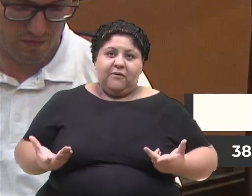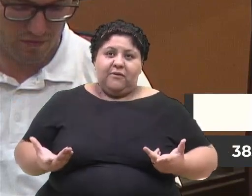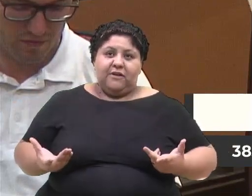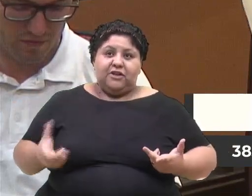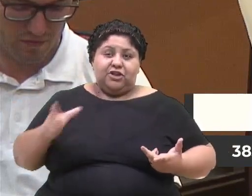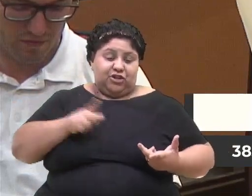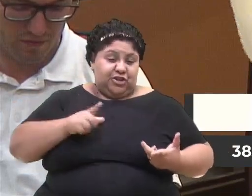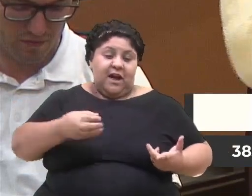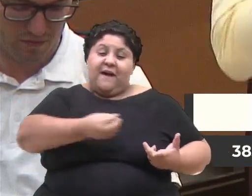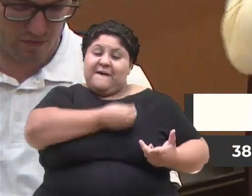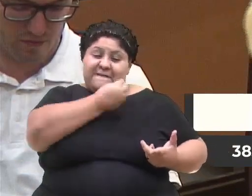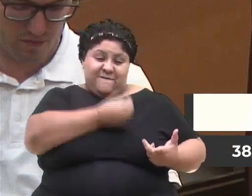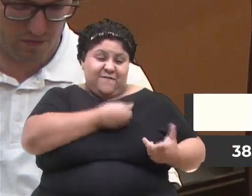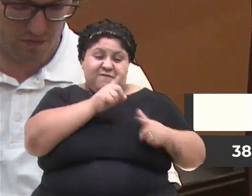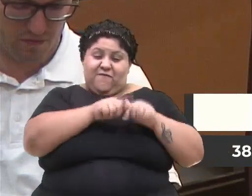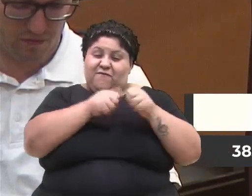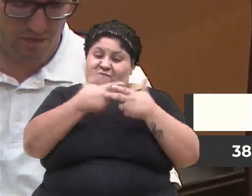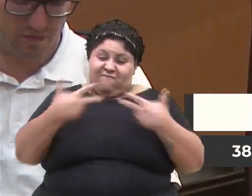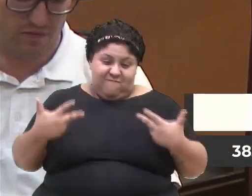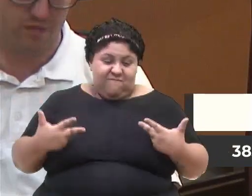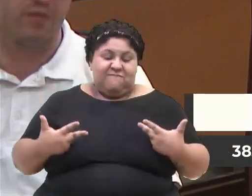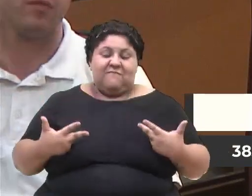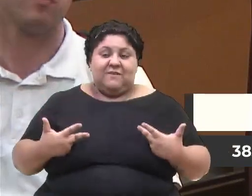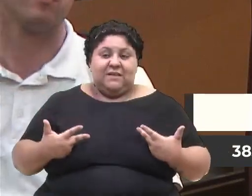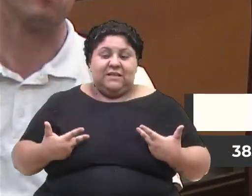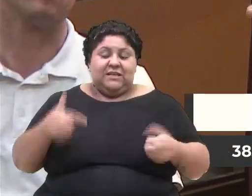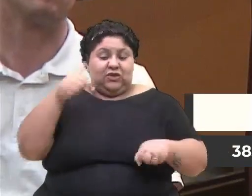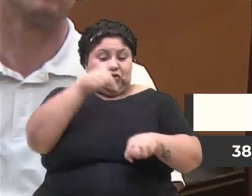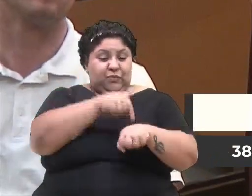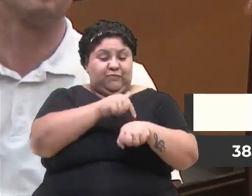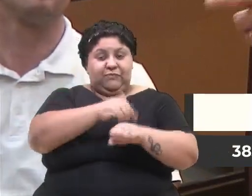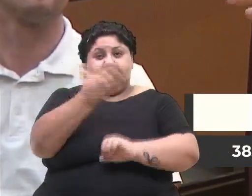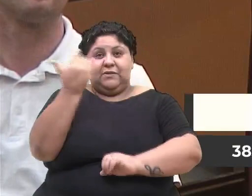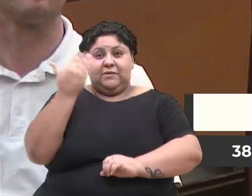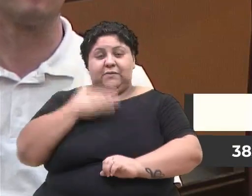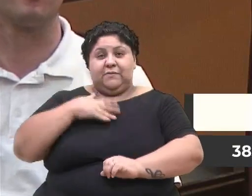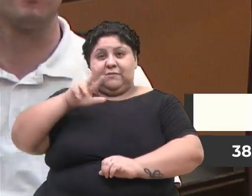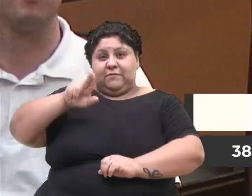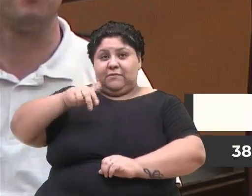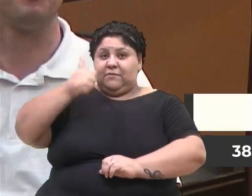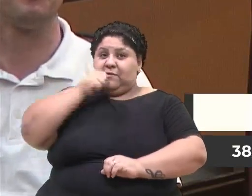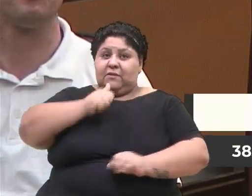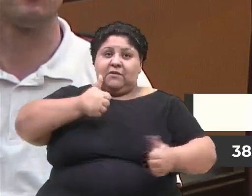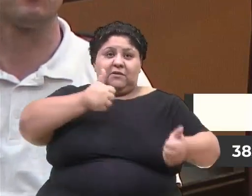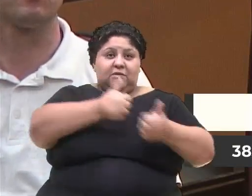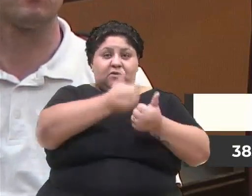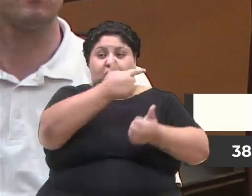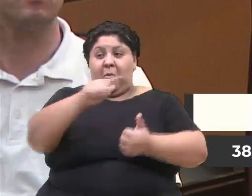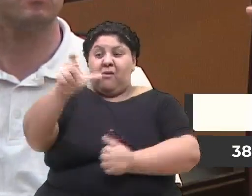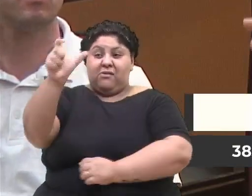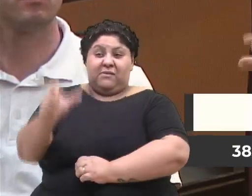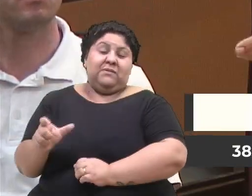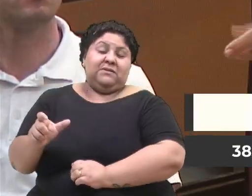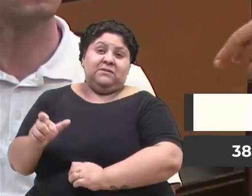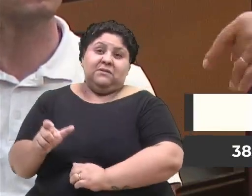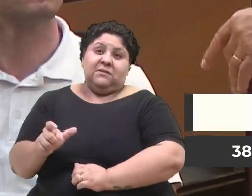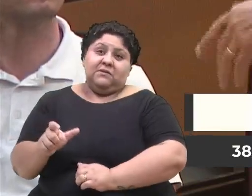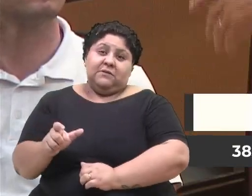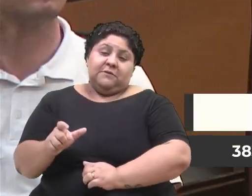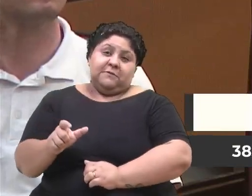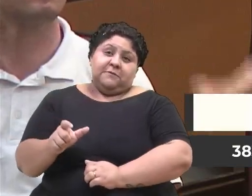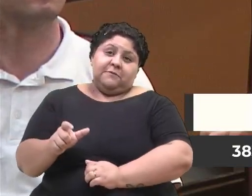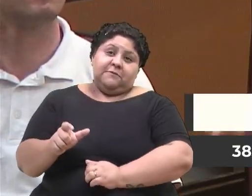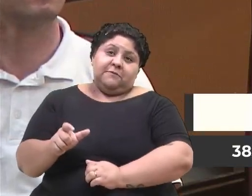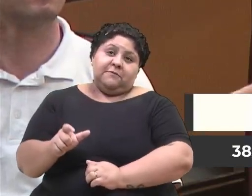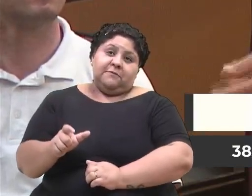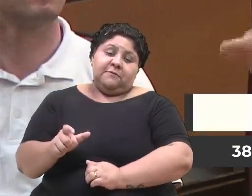executivo, porque o mérito é muito maior. Eu não me sentiria confortável em estar aqui nesta casa como o ser humano